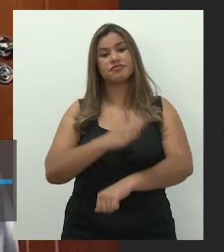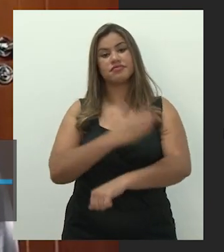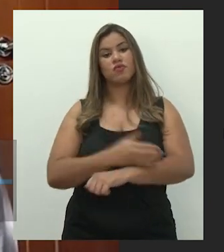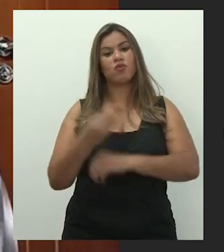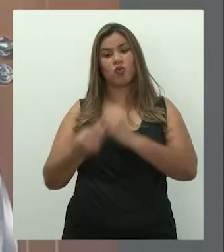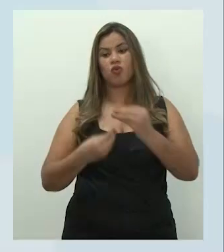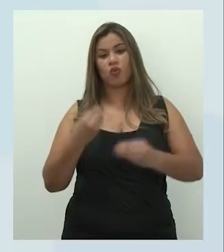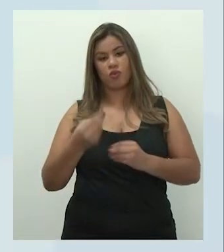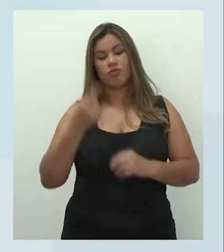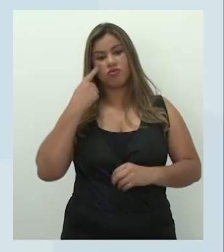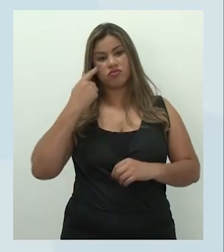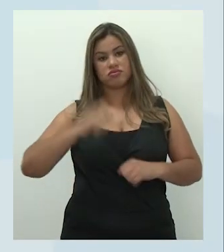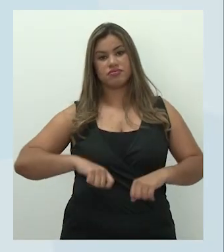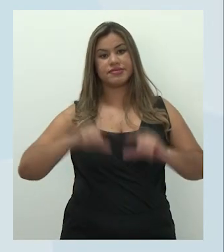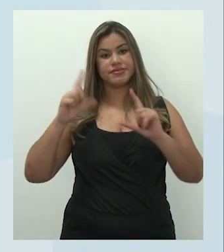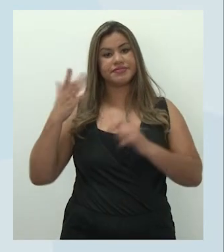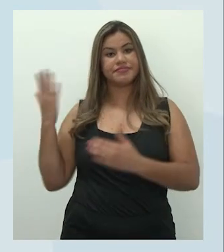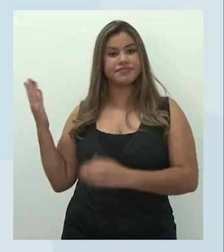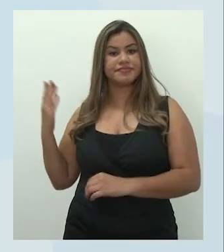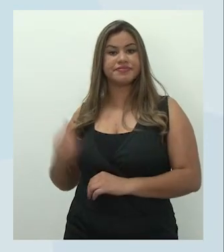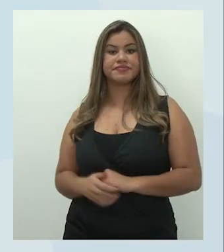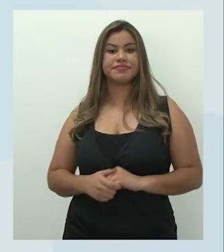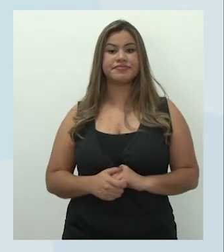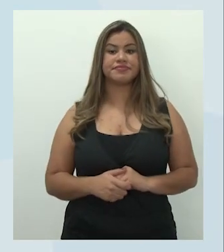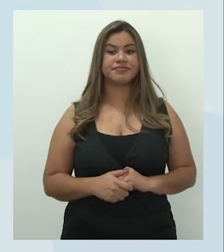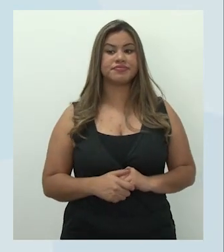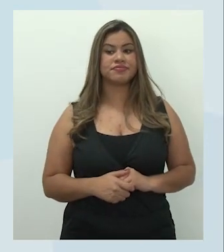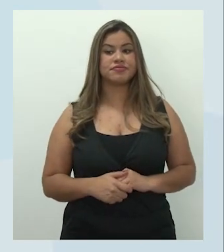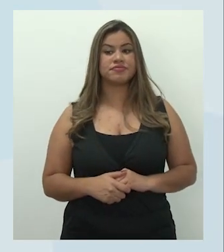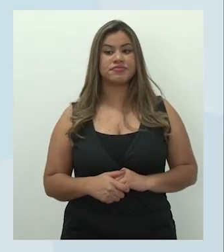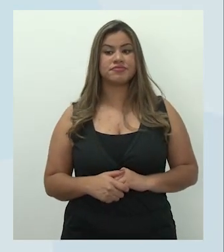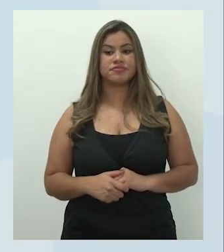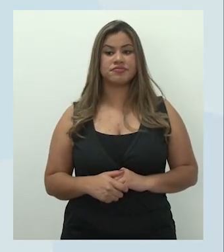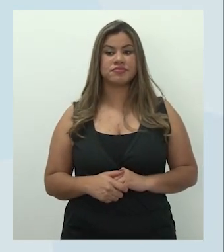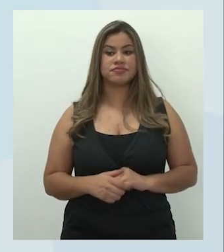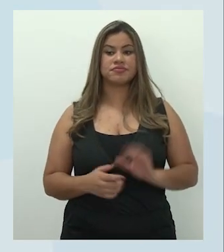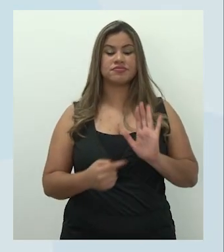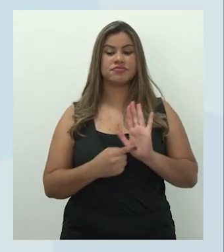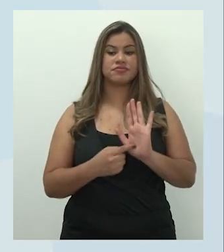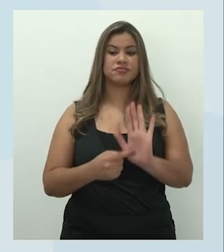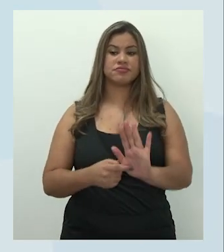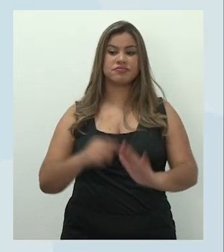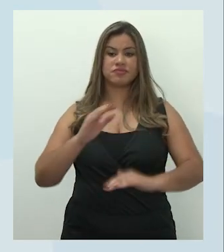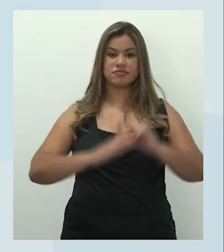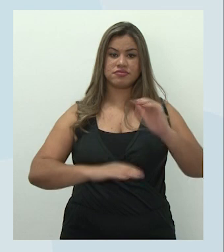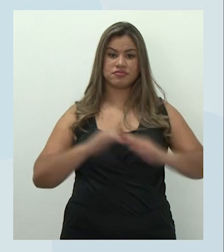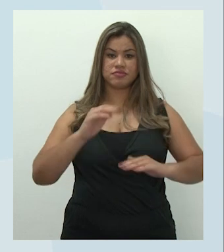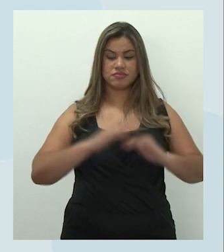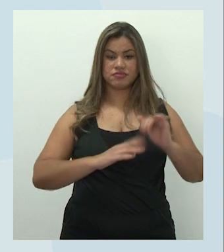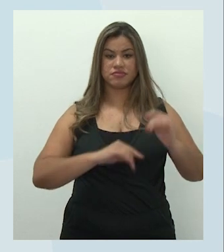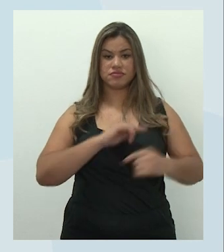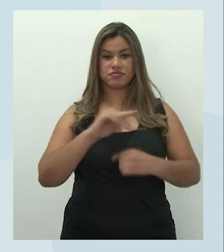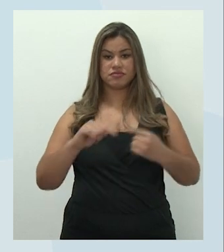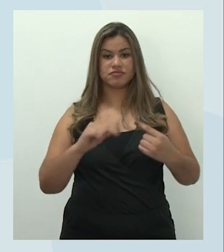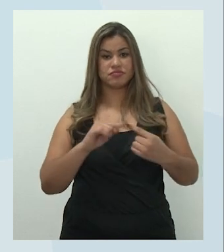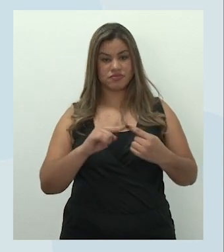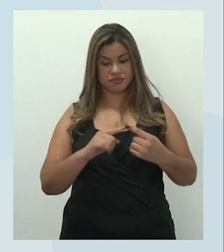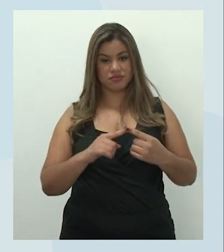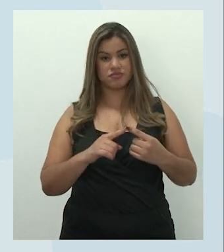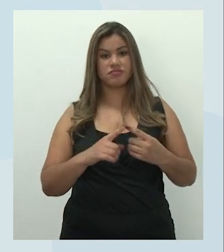pôr o slide, por favor? Qual será o nosso cronograma? Então, apresentar os objetivos e habilidades que serão